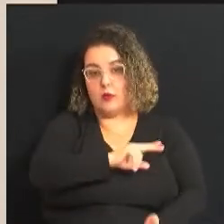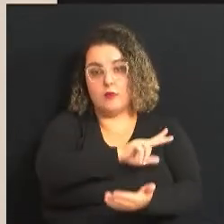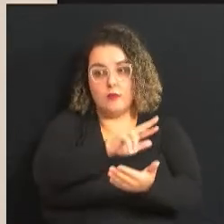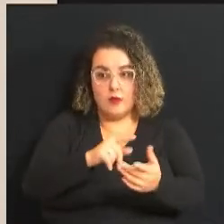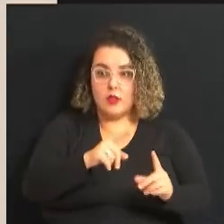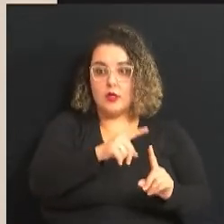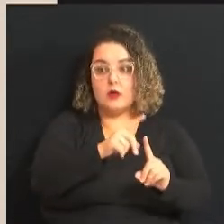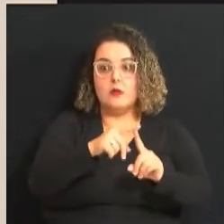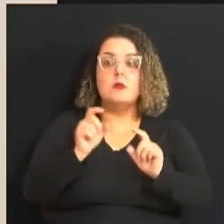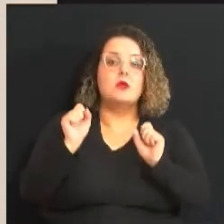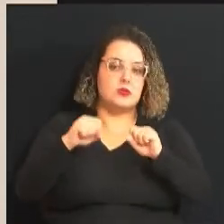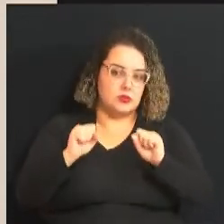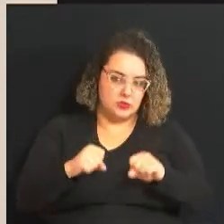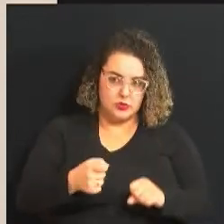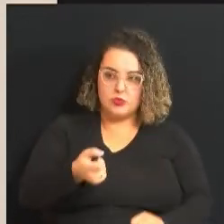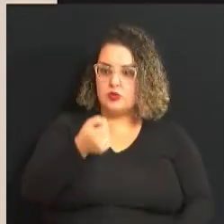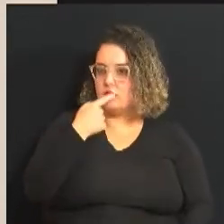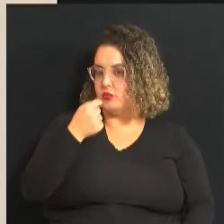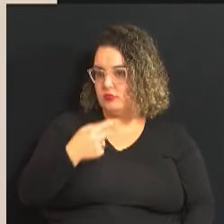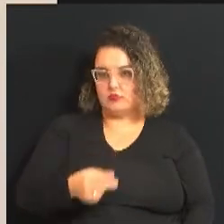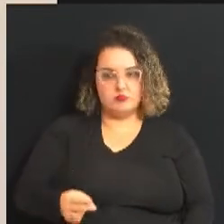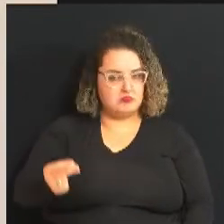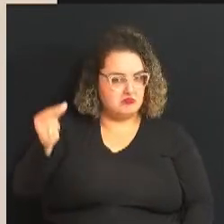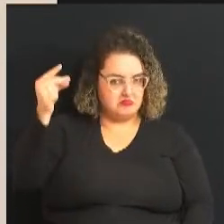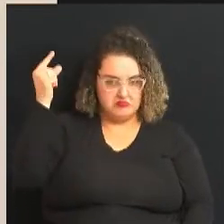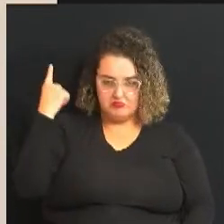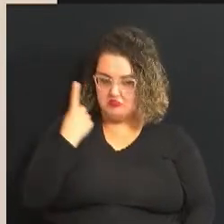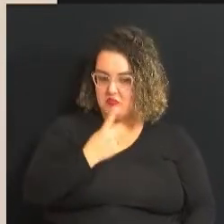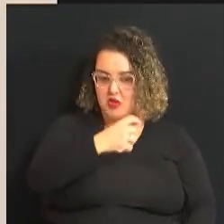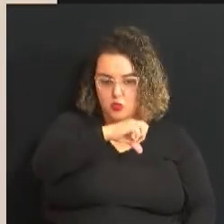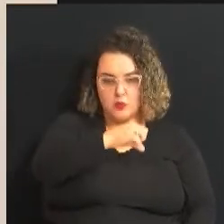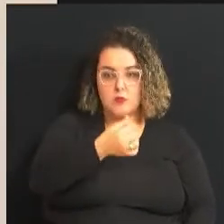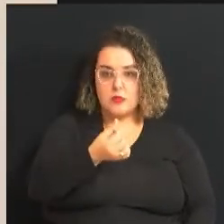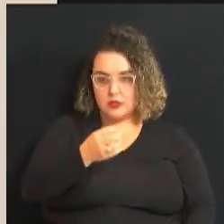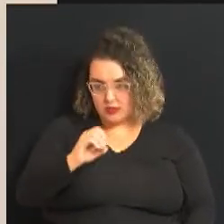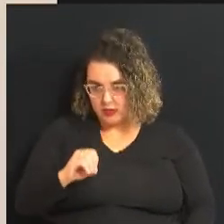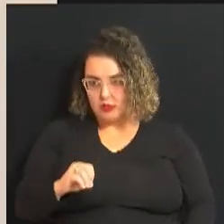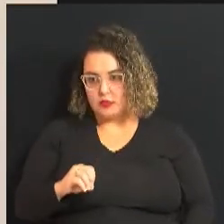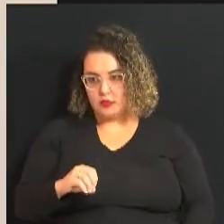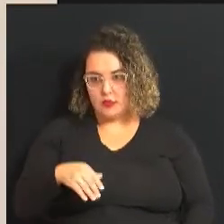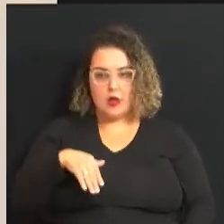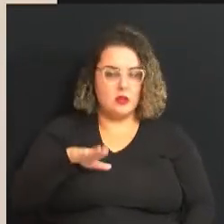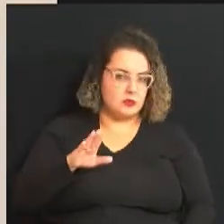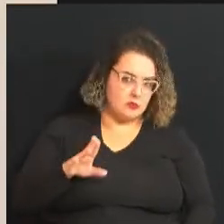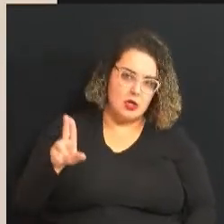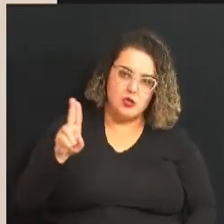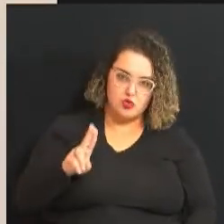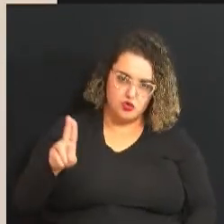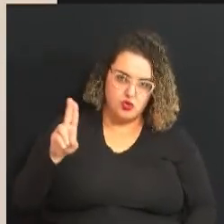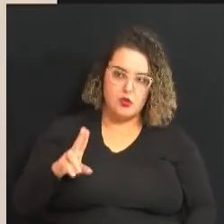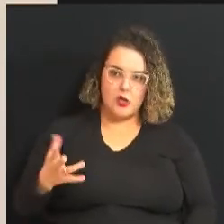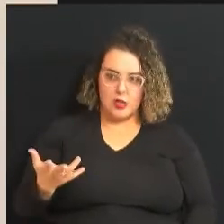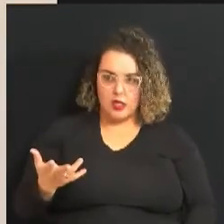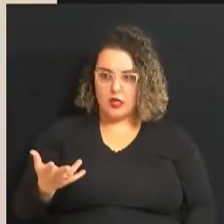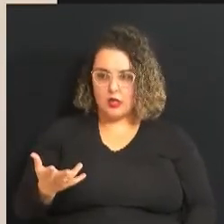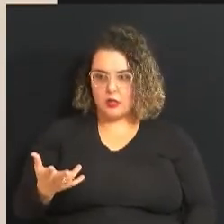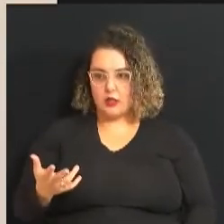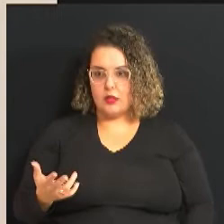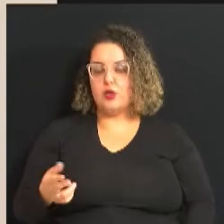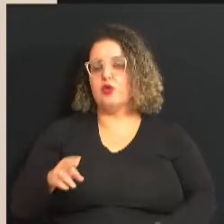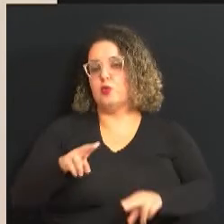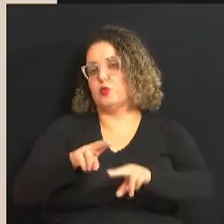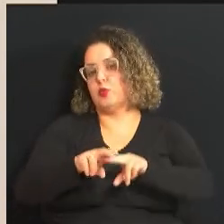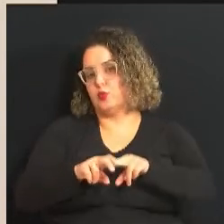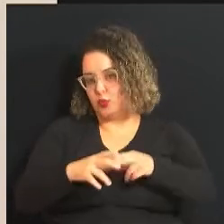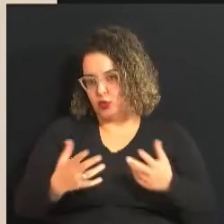sim, as pílulas acho que são desde a década de 60, né, são as mais utilizadas e por isso ganha aí tanto